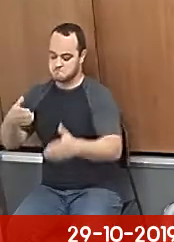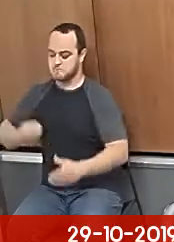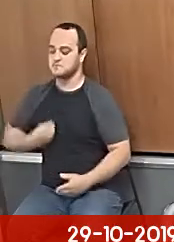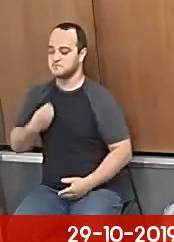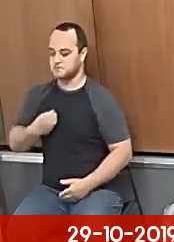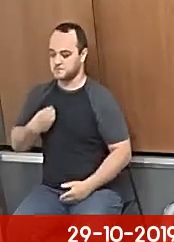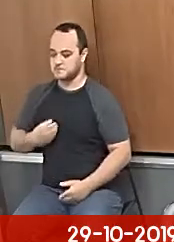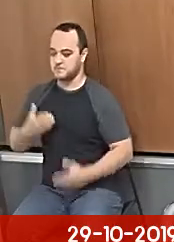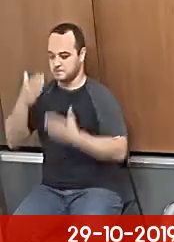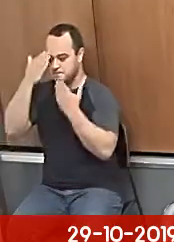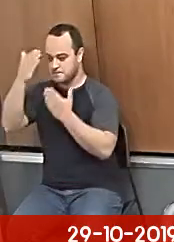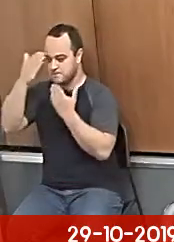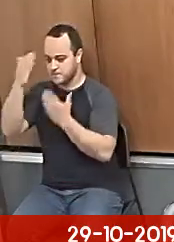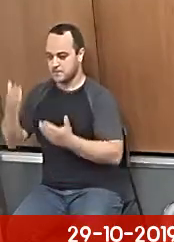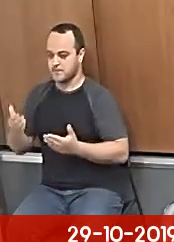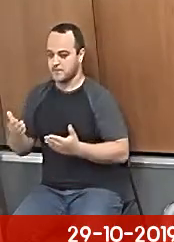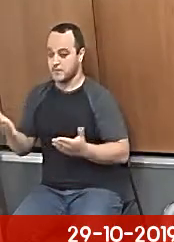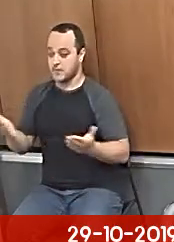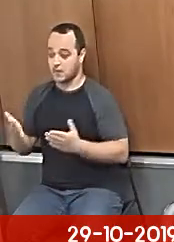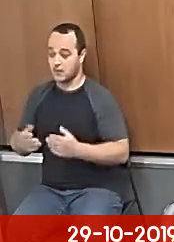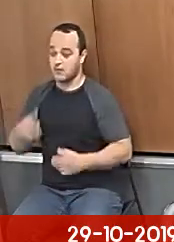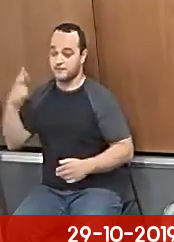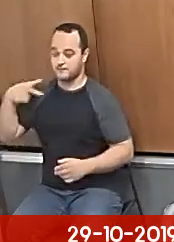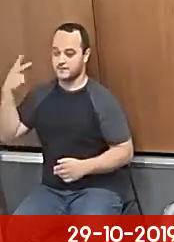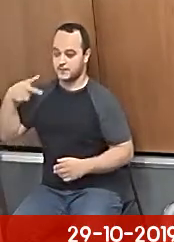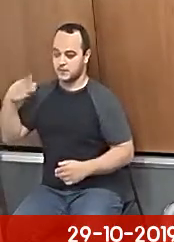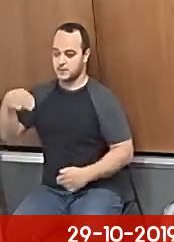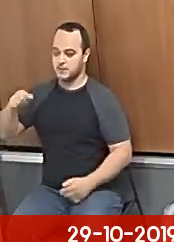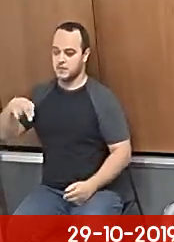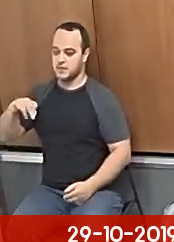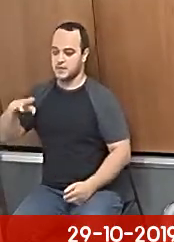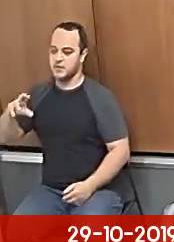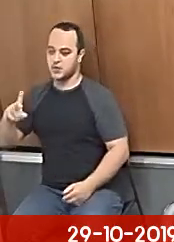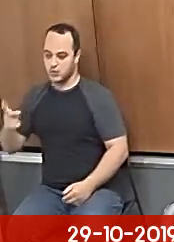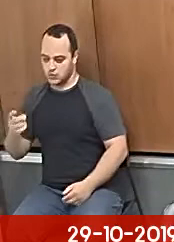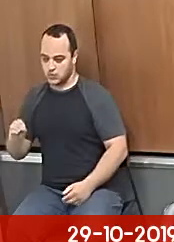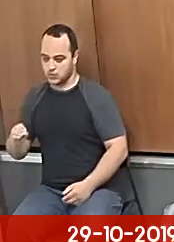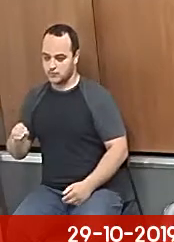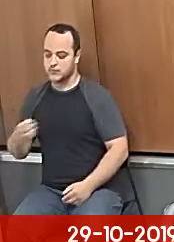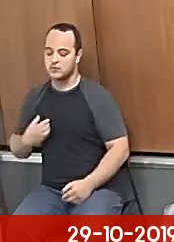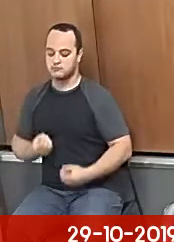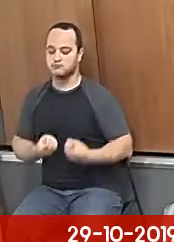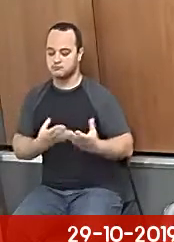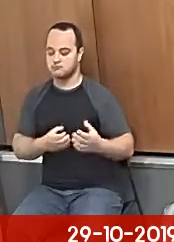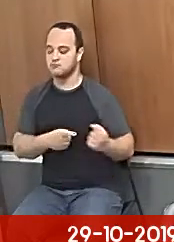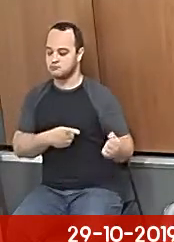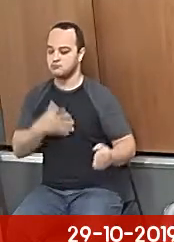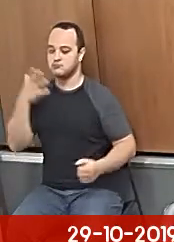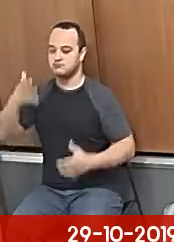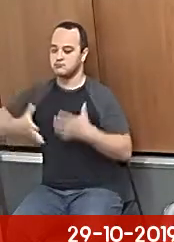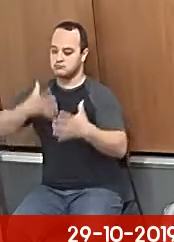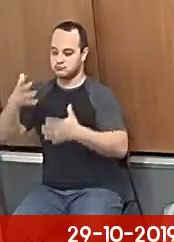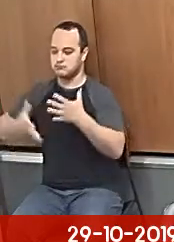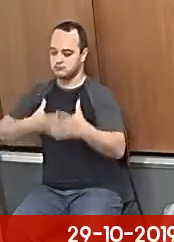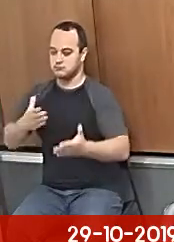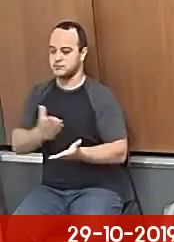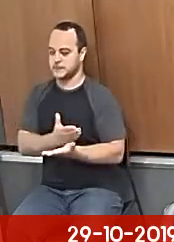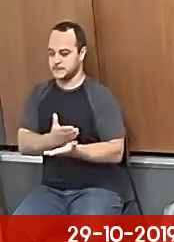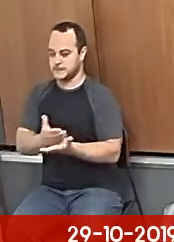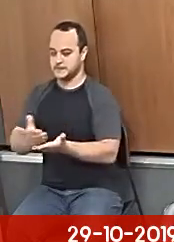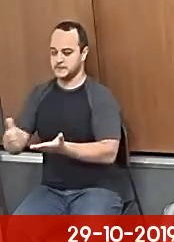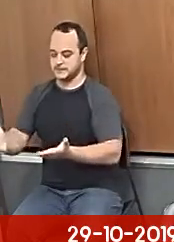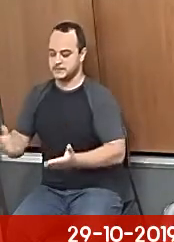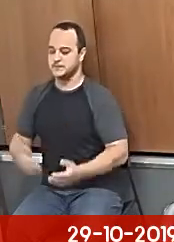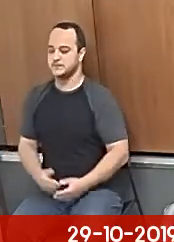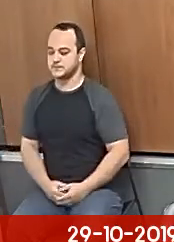Eu queria passar a palavra ao vereador Maninho, nesse momento, para as suas considerações iniciais a respeito dessa nossa